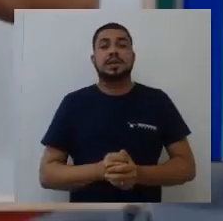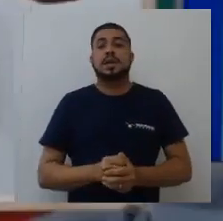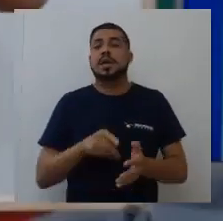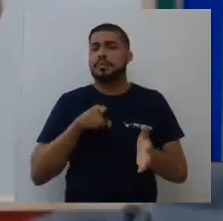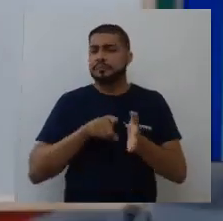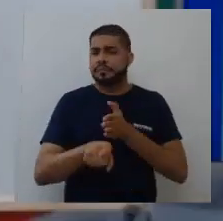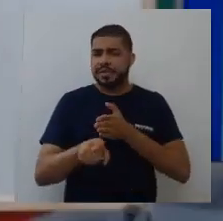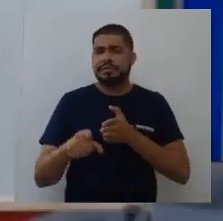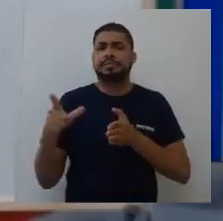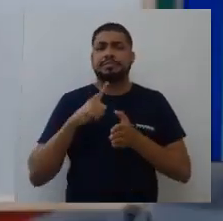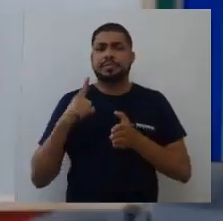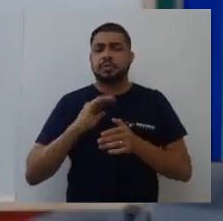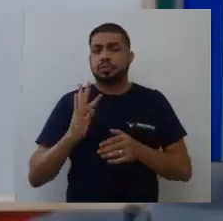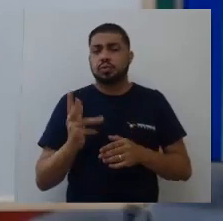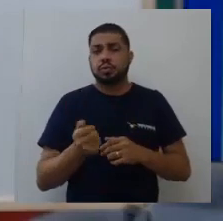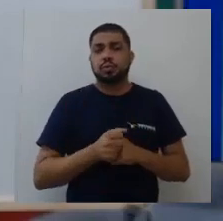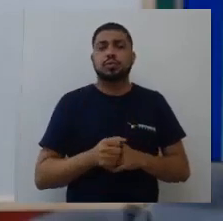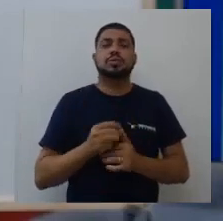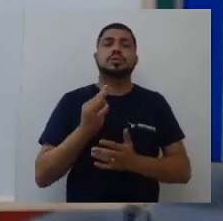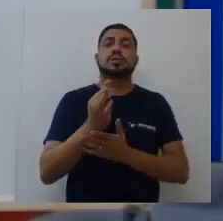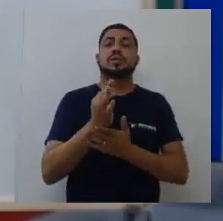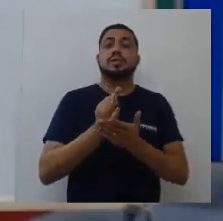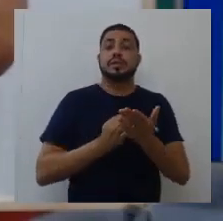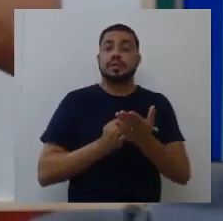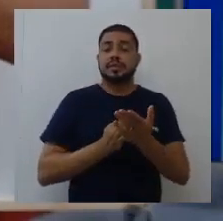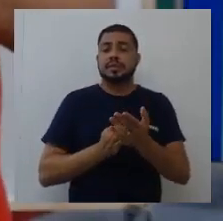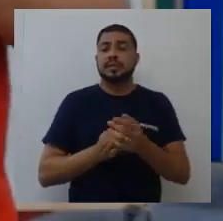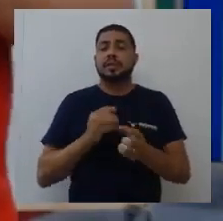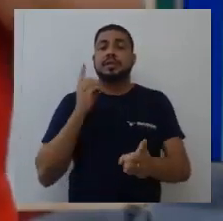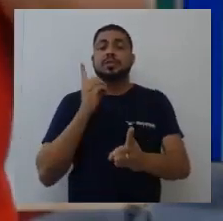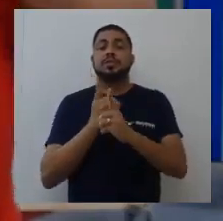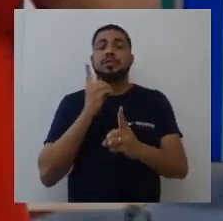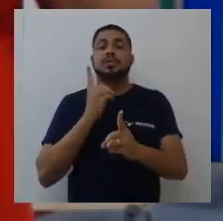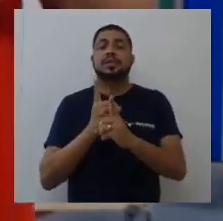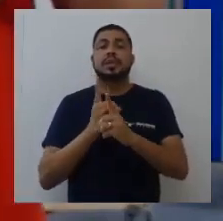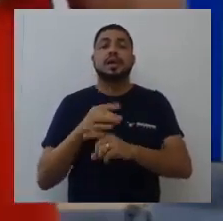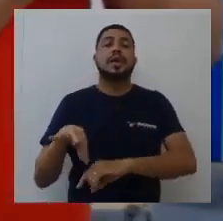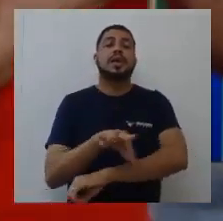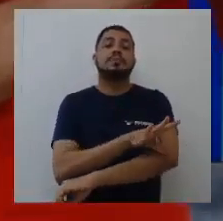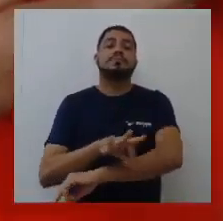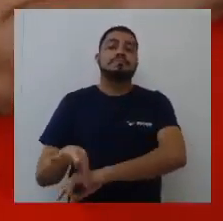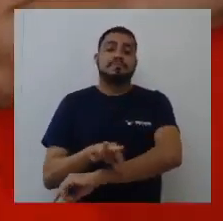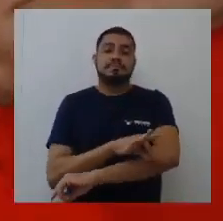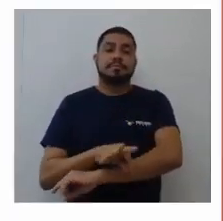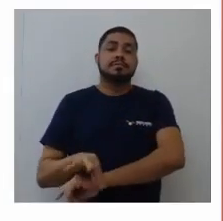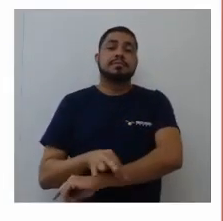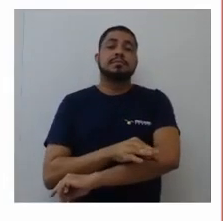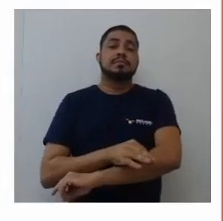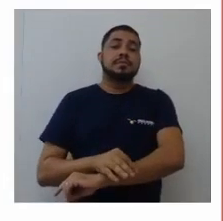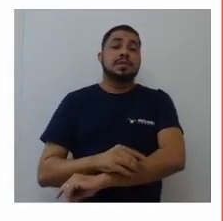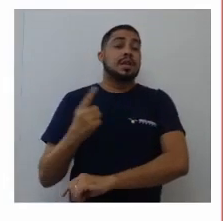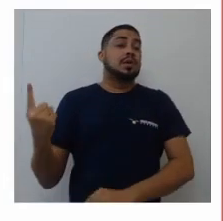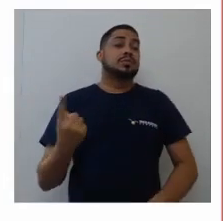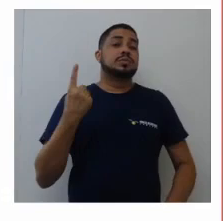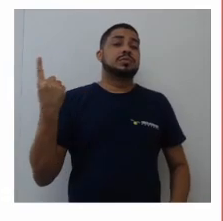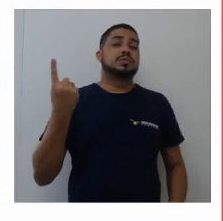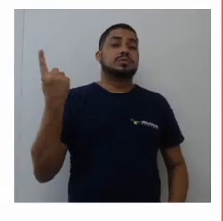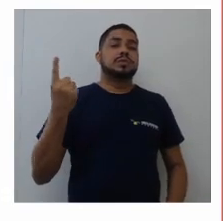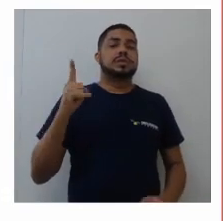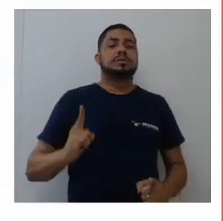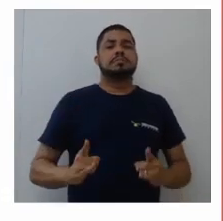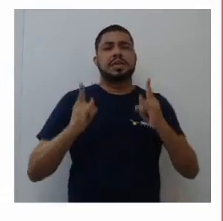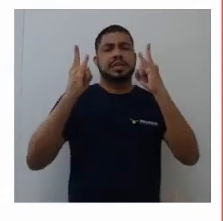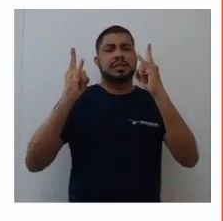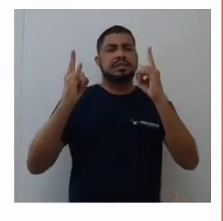questão trouxe todo o texto e pede para a gente encontrar exatamente essa medida que é a altura desse prédio.